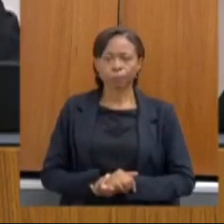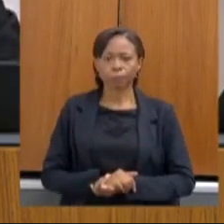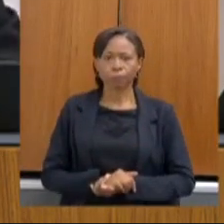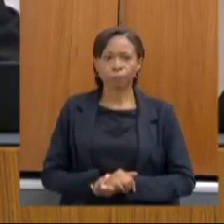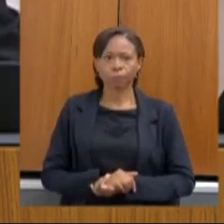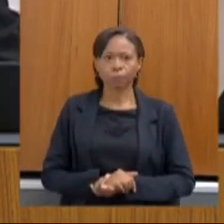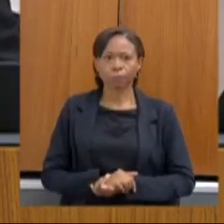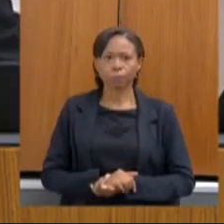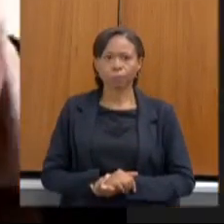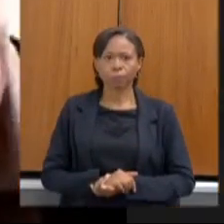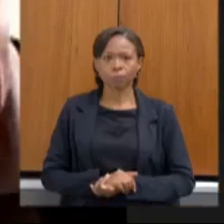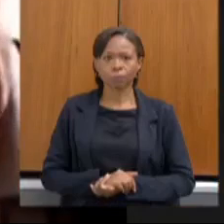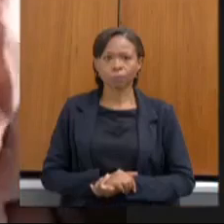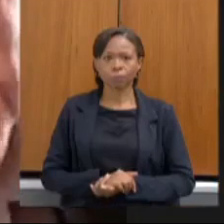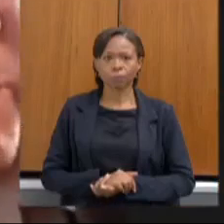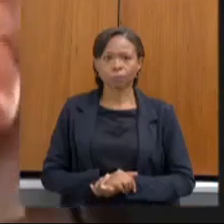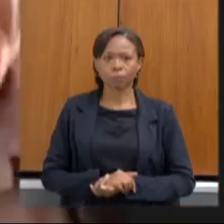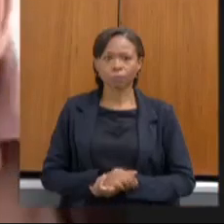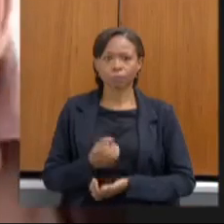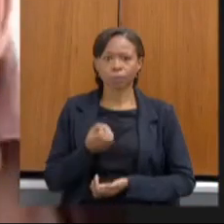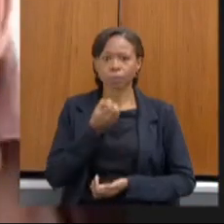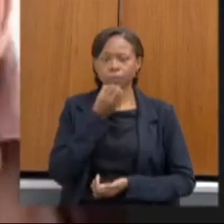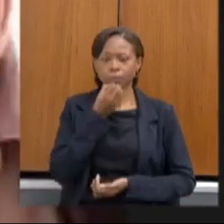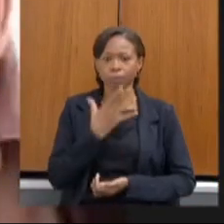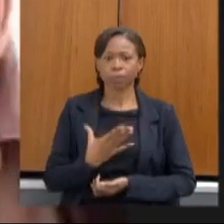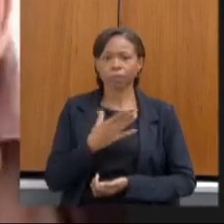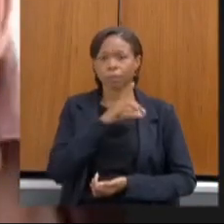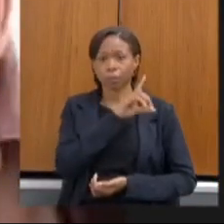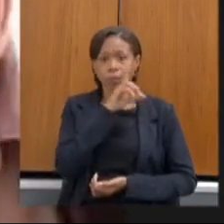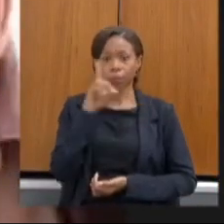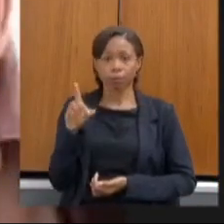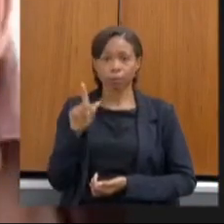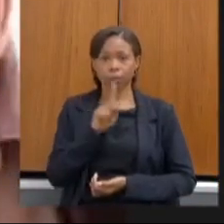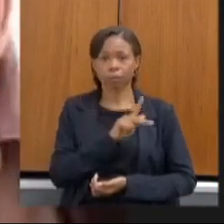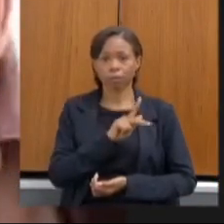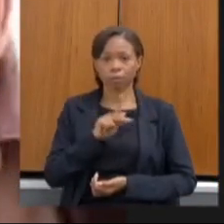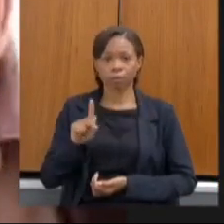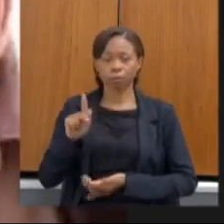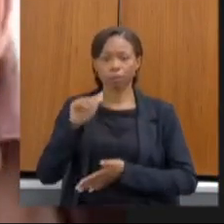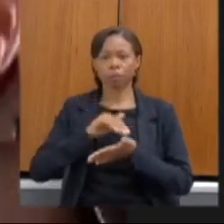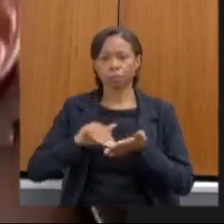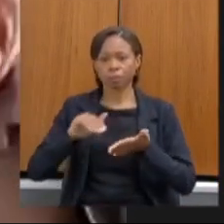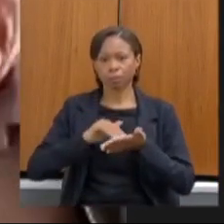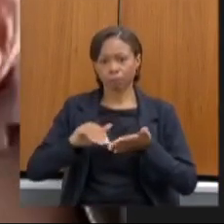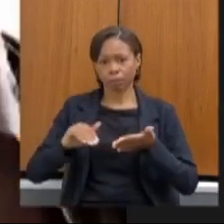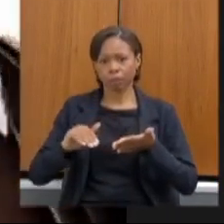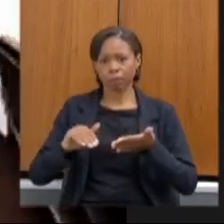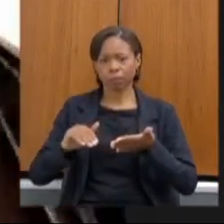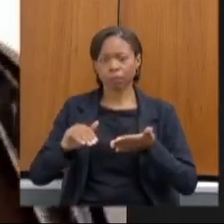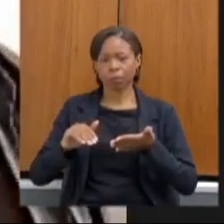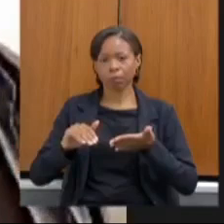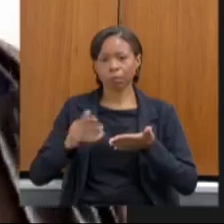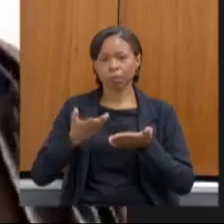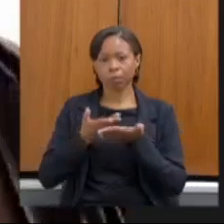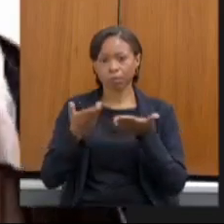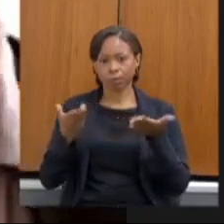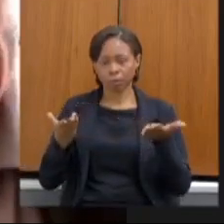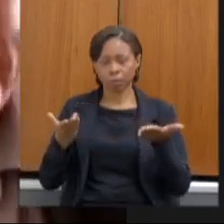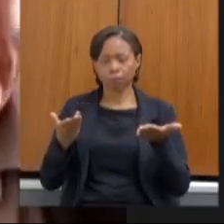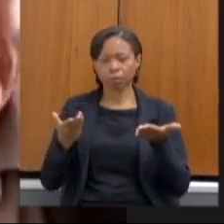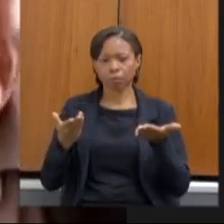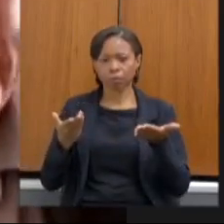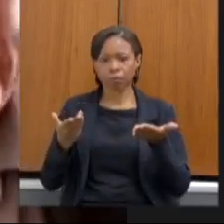Oi bom dia e por ter seu principal de secretar O Dia demais